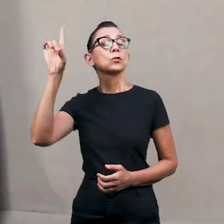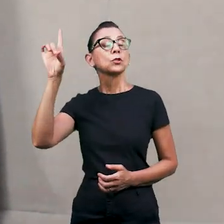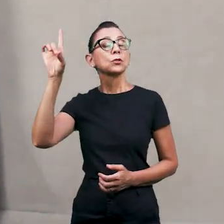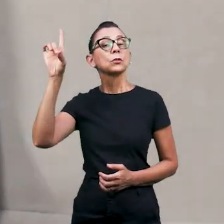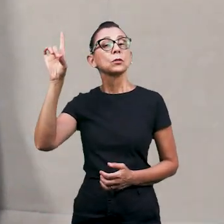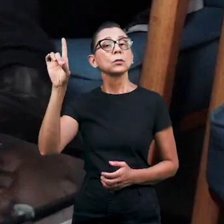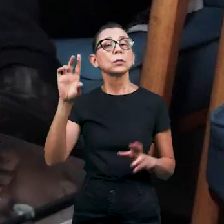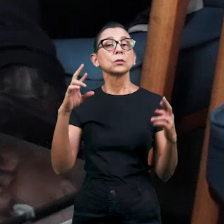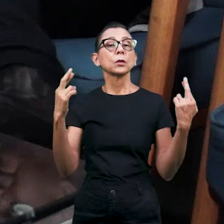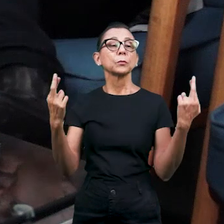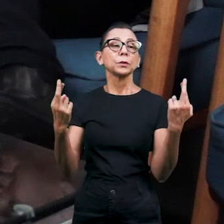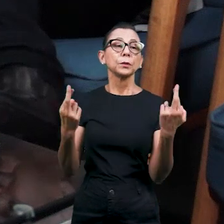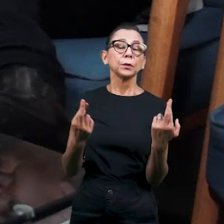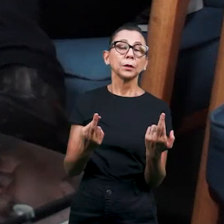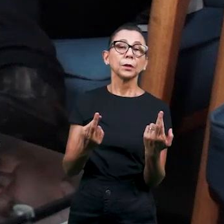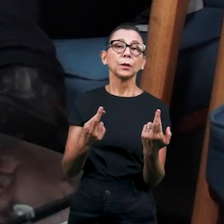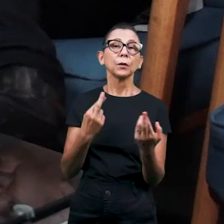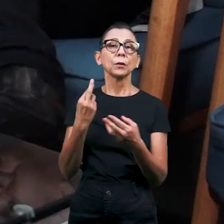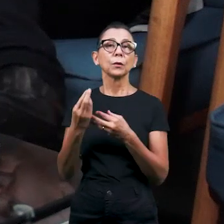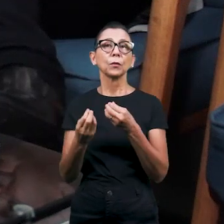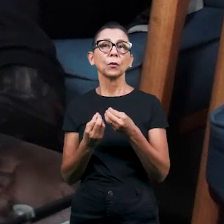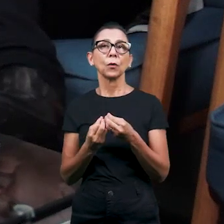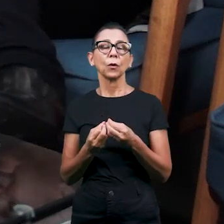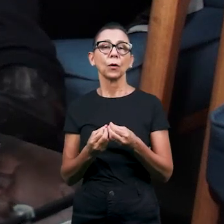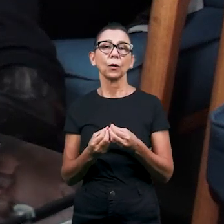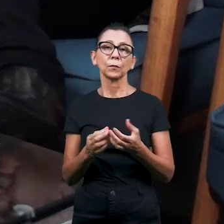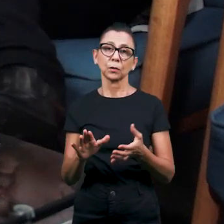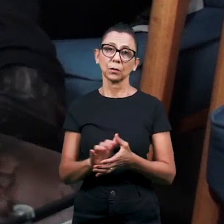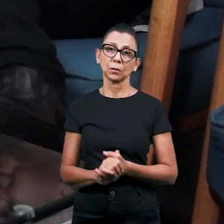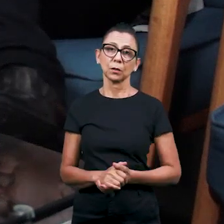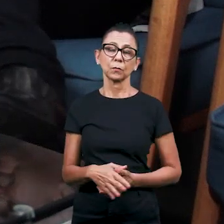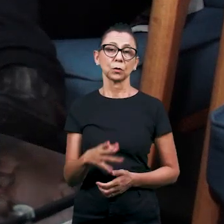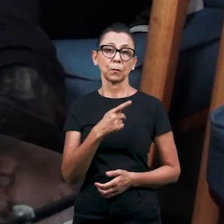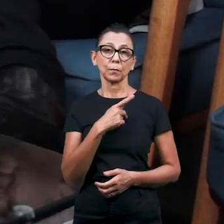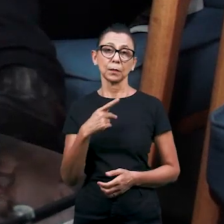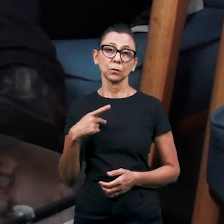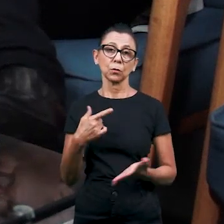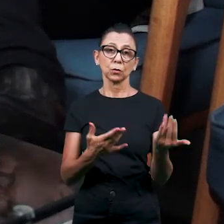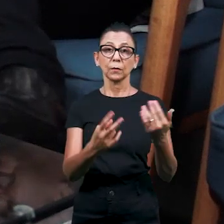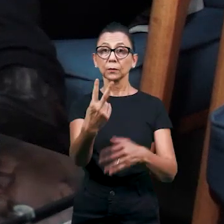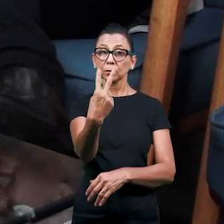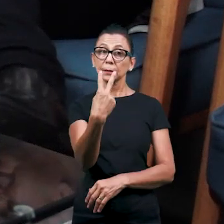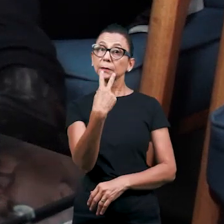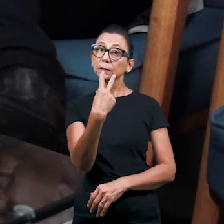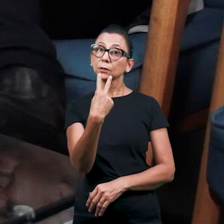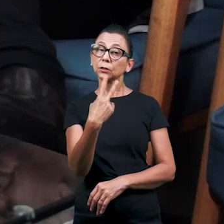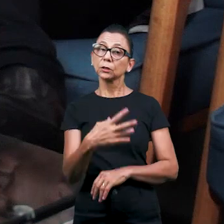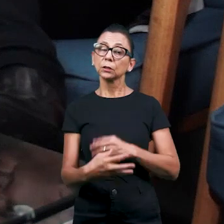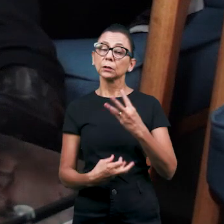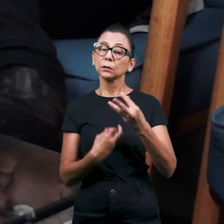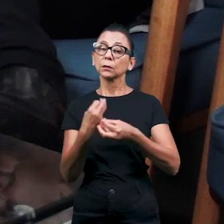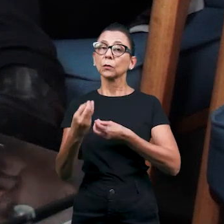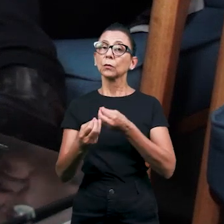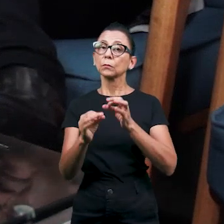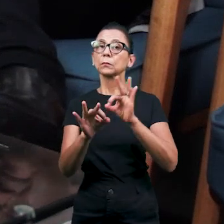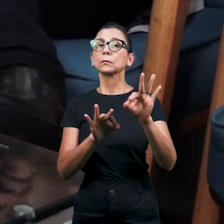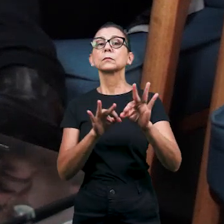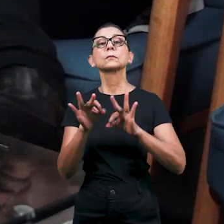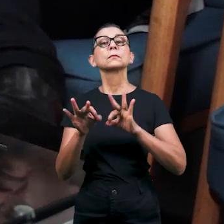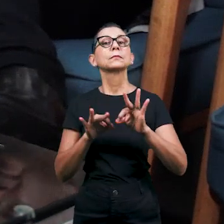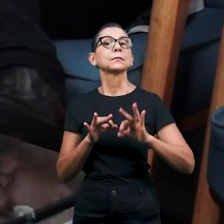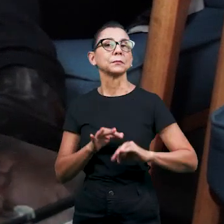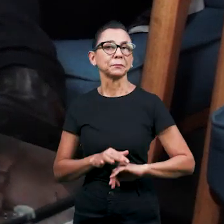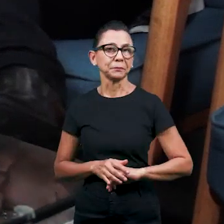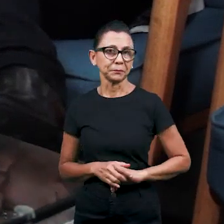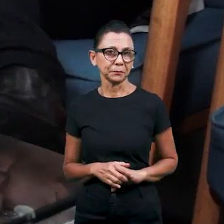lá na frente. Então, vou ter uma palavra que a irmã Sara usou, que eu achei muito interessante para esse trabalho de jovens. Os